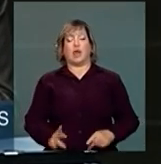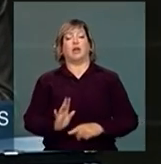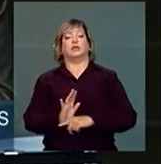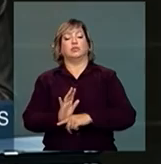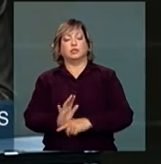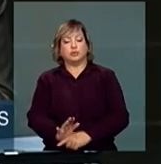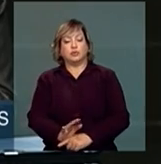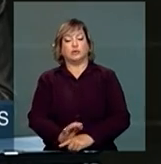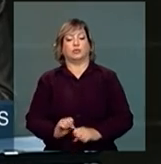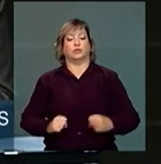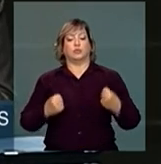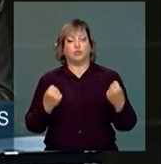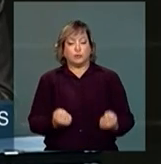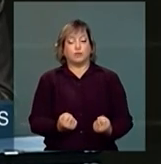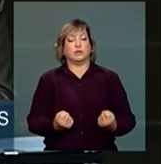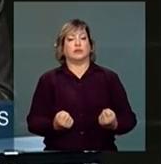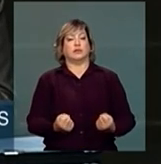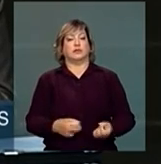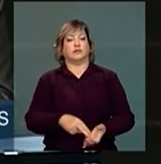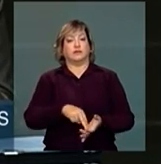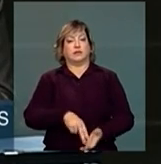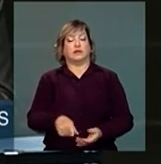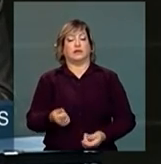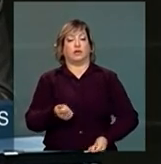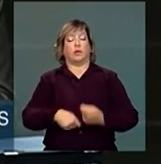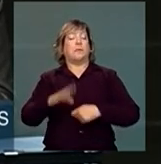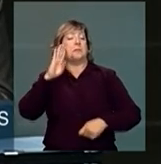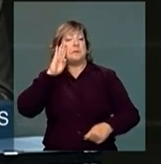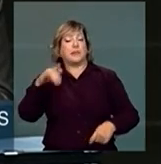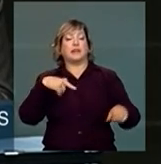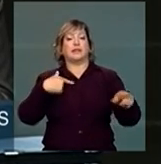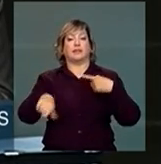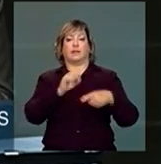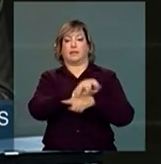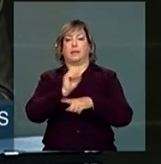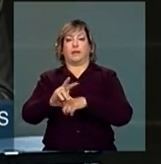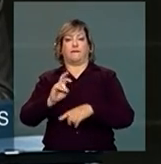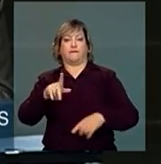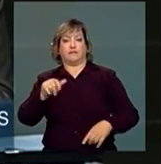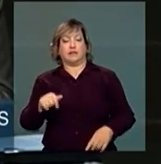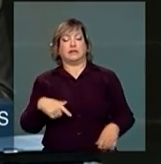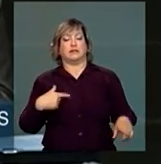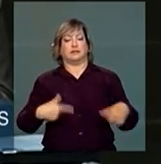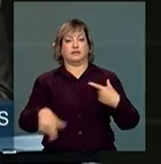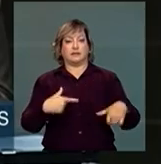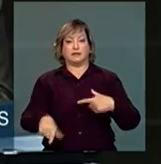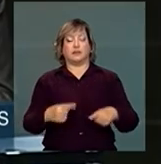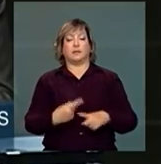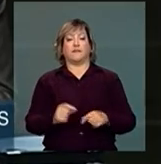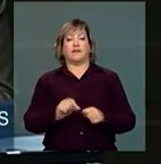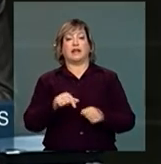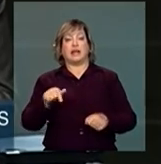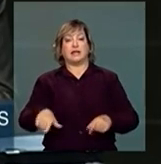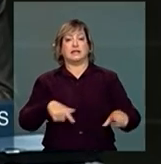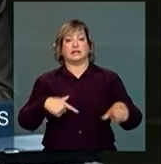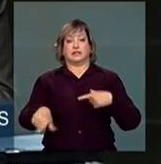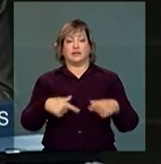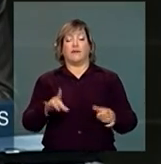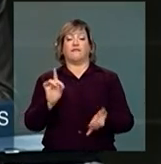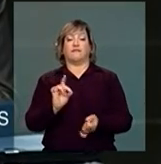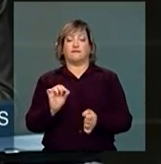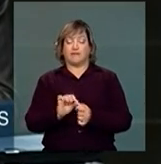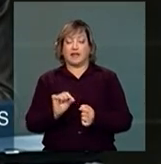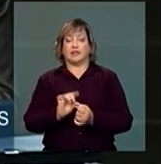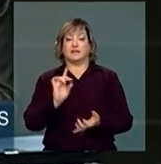fortemente na estabilidade econômica, mas principalmente gerando emprego e gerando, fazendo com que essa atividade faça realmente o que